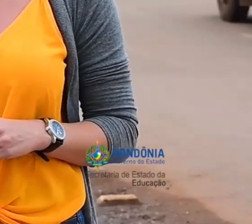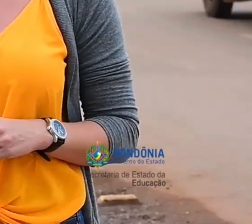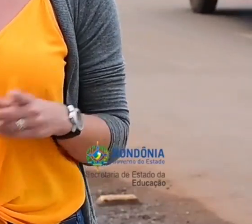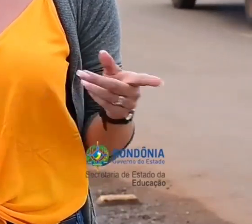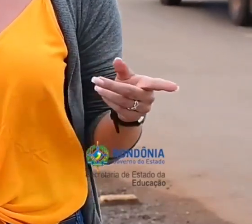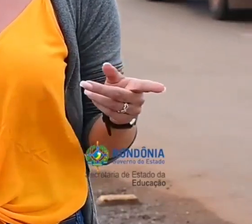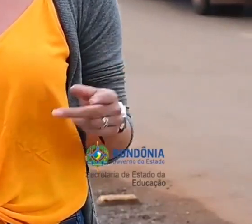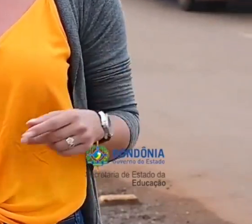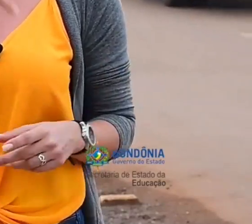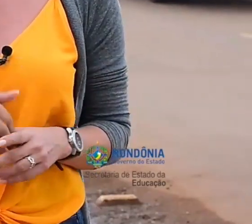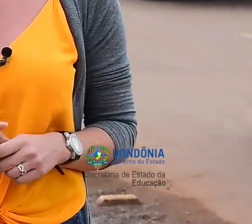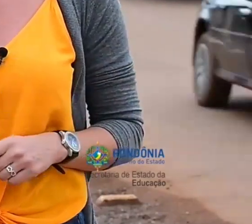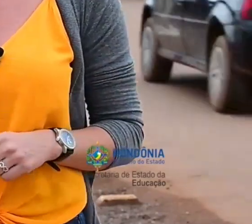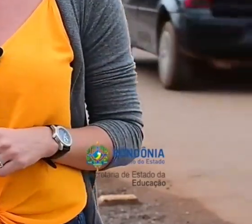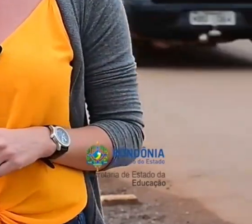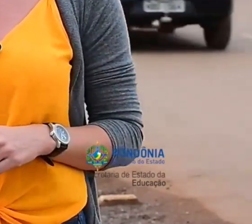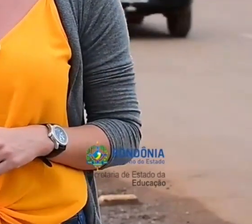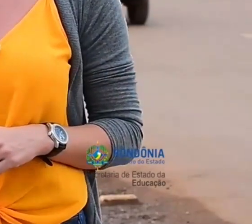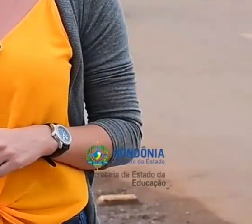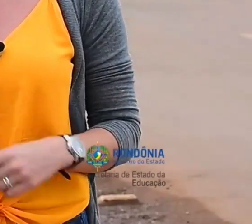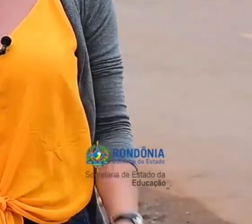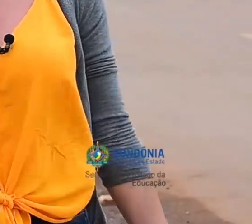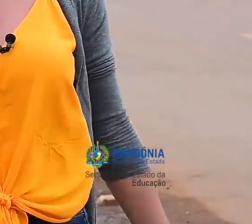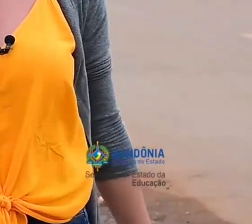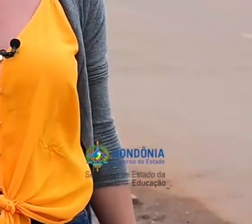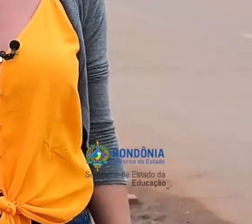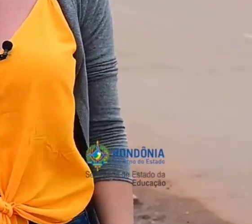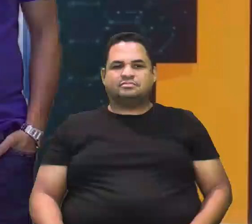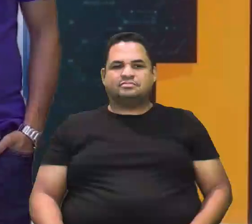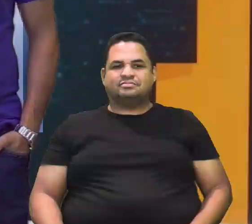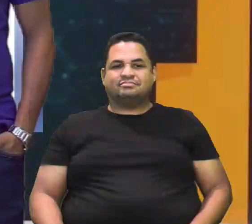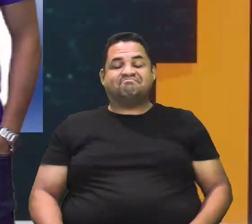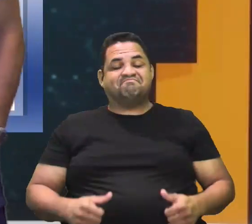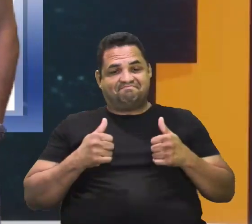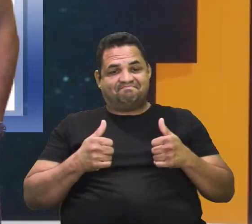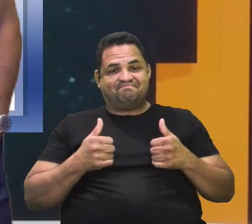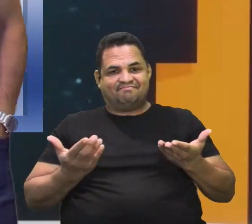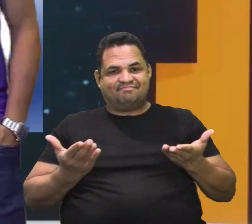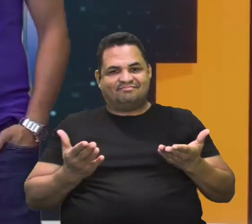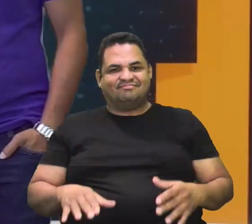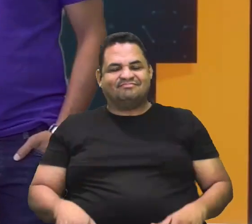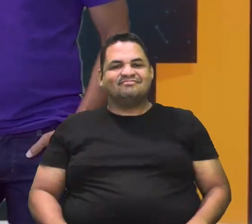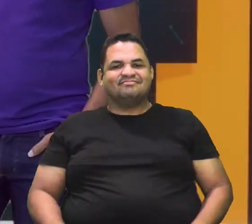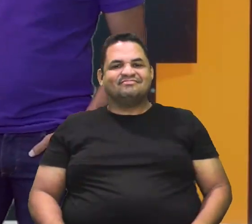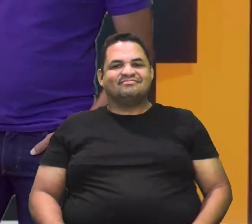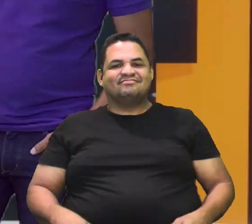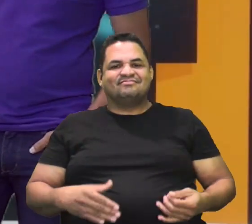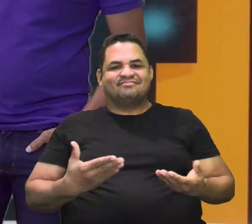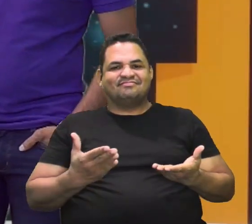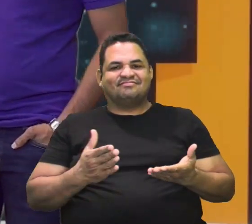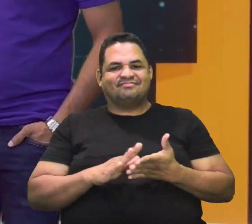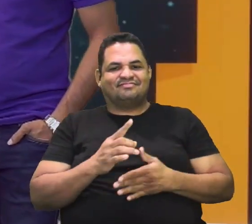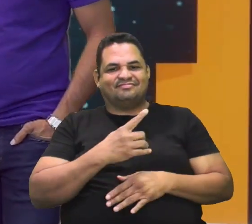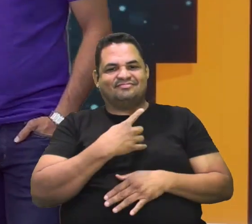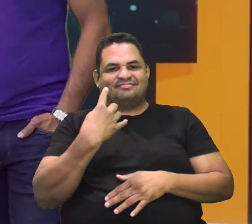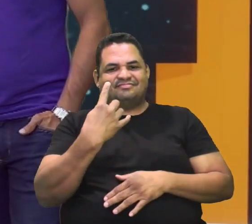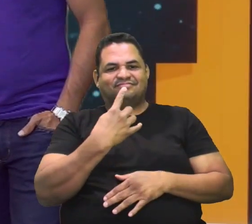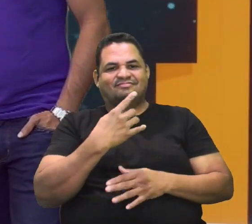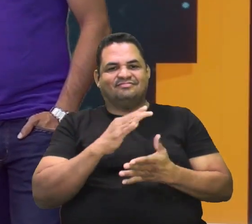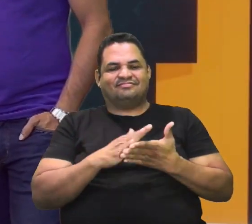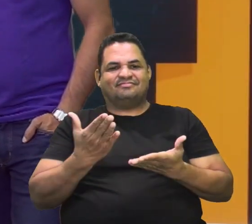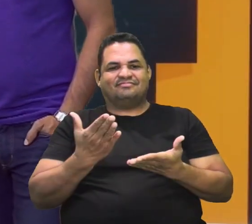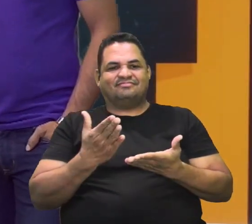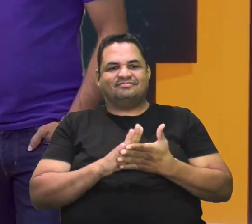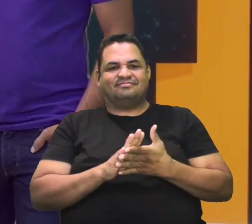menores. Agora a aula é com vocês aí nos estúdios. Tchau! Valeu! Então é com a gente mesmo, né?